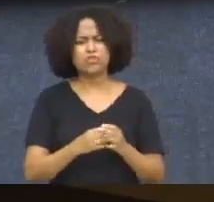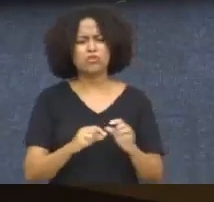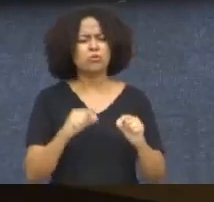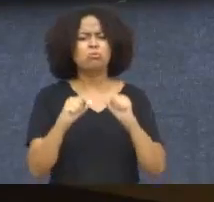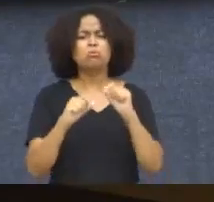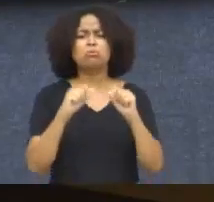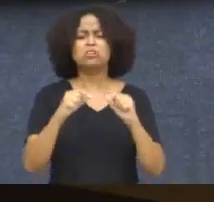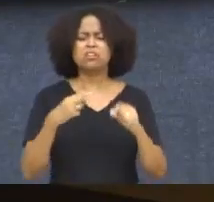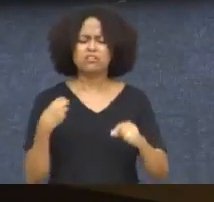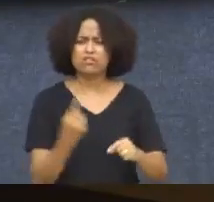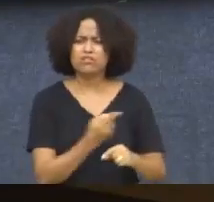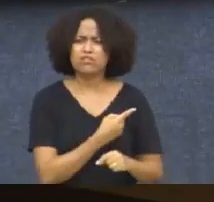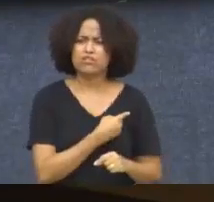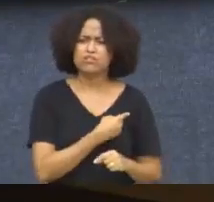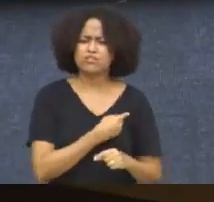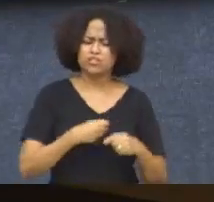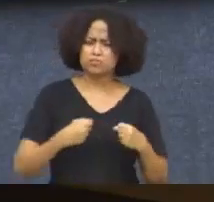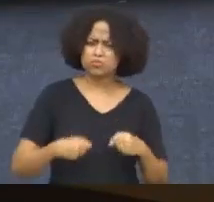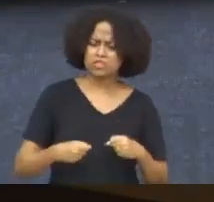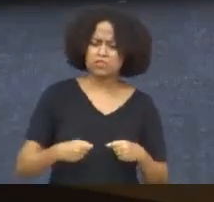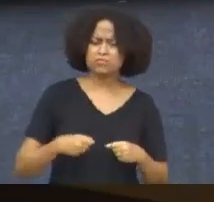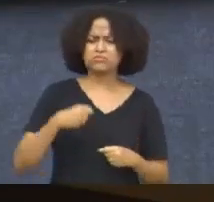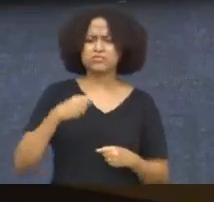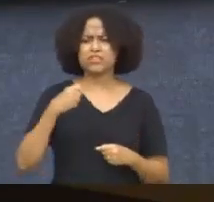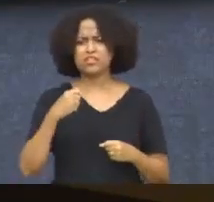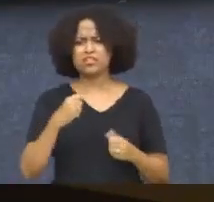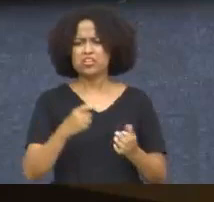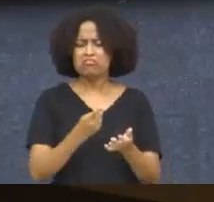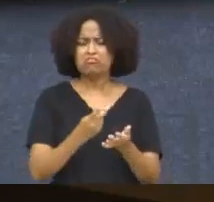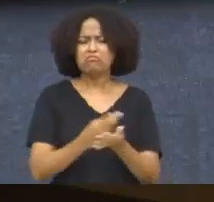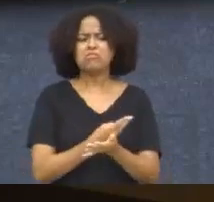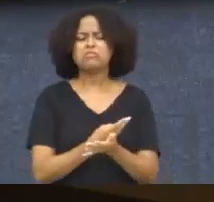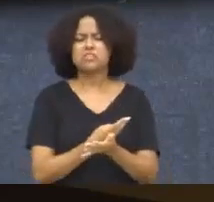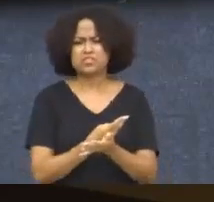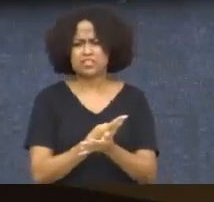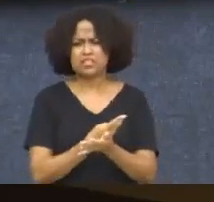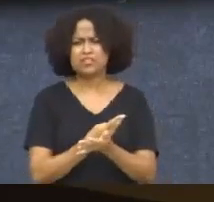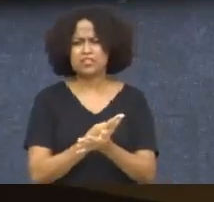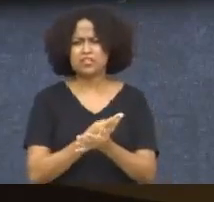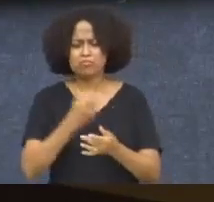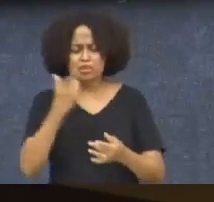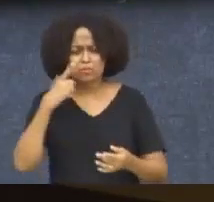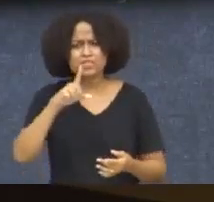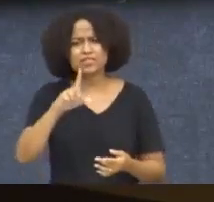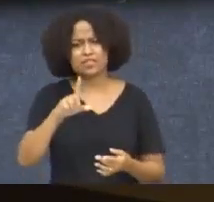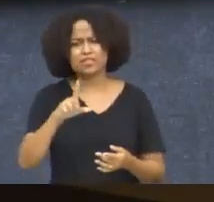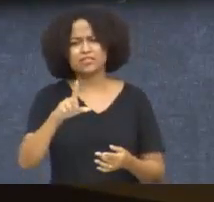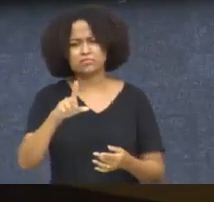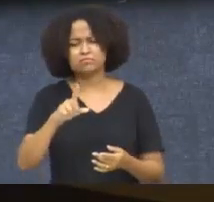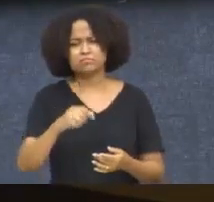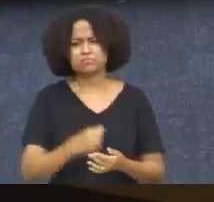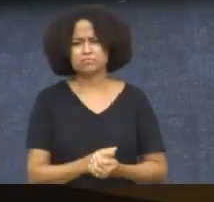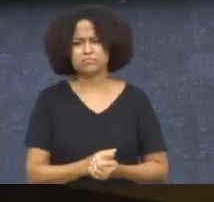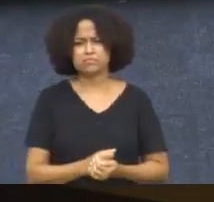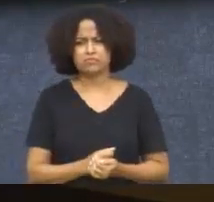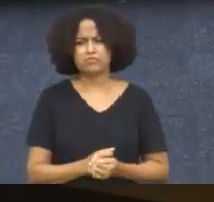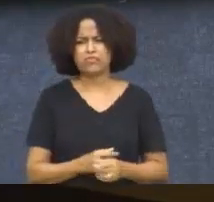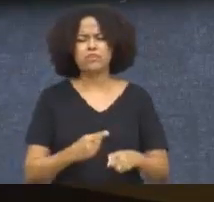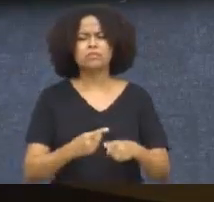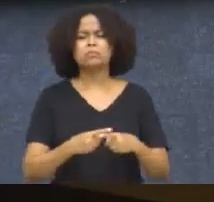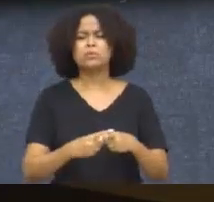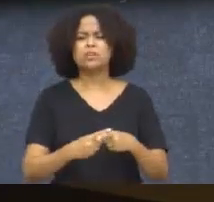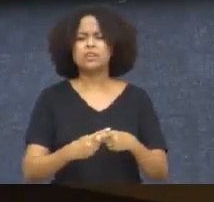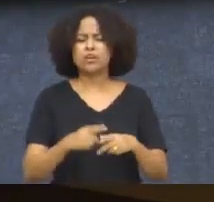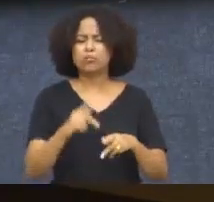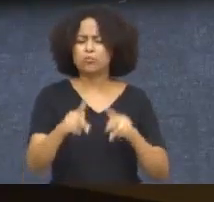para ajudar a Prefeitura de Belo Horizonte, para que isso possa sair do papel e possa dar andamento em relação a isso. Por quê? A